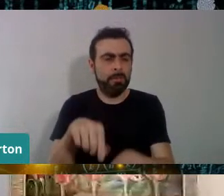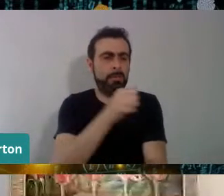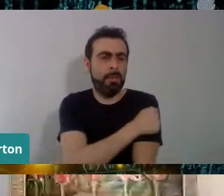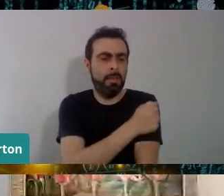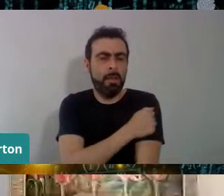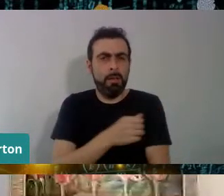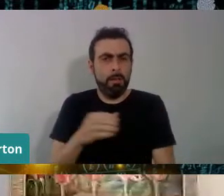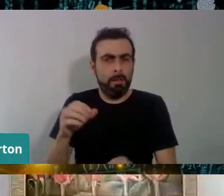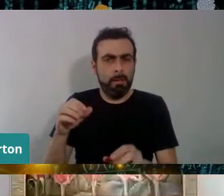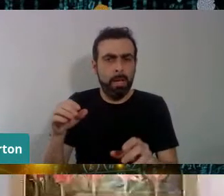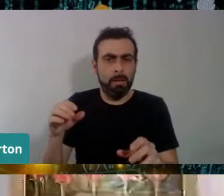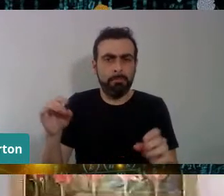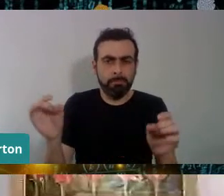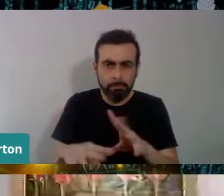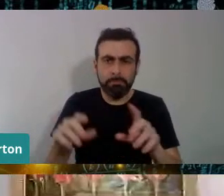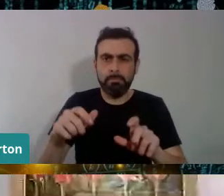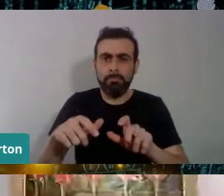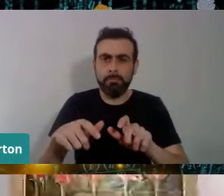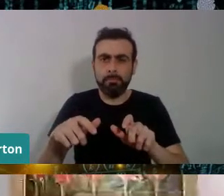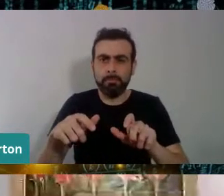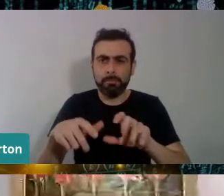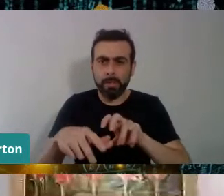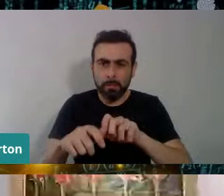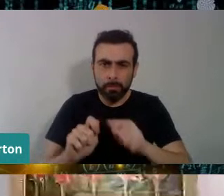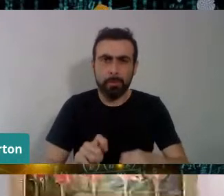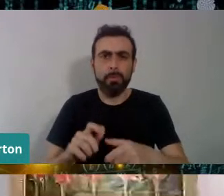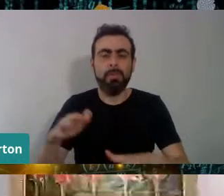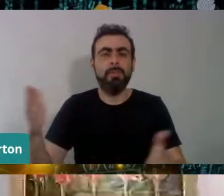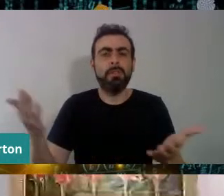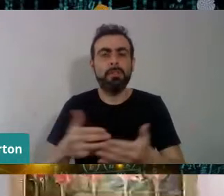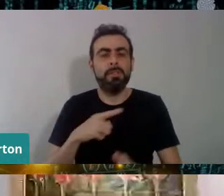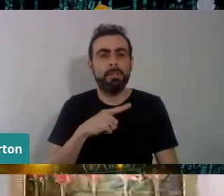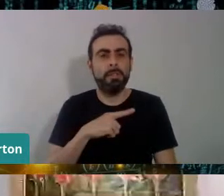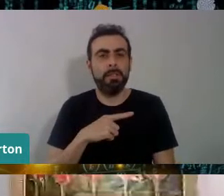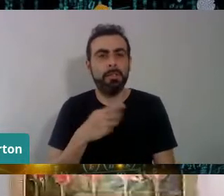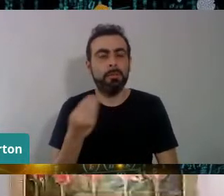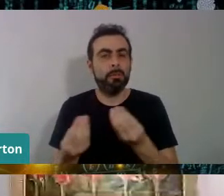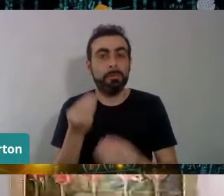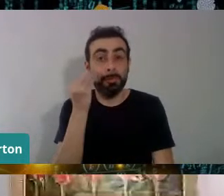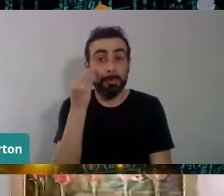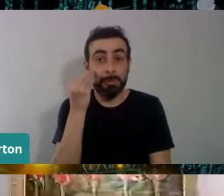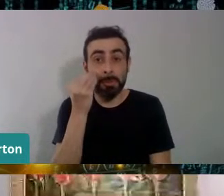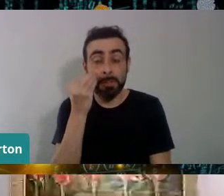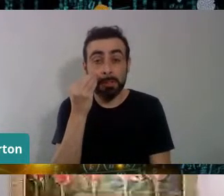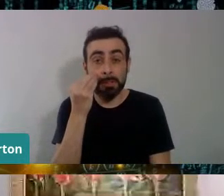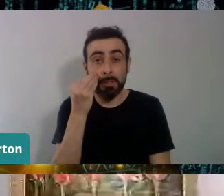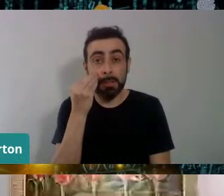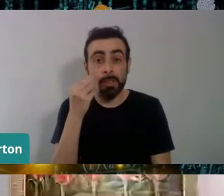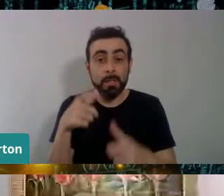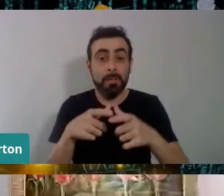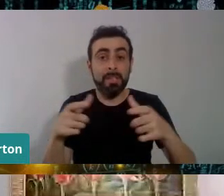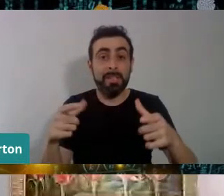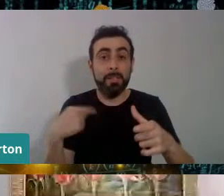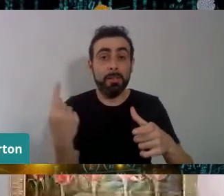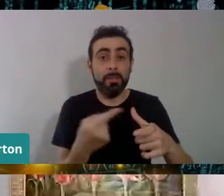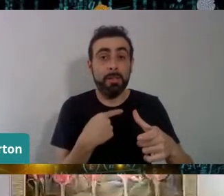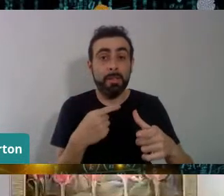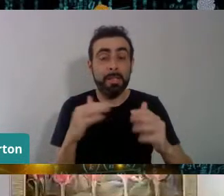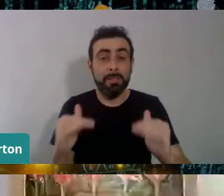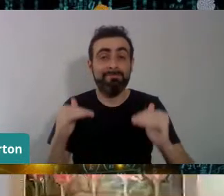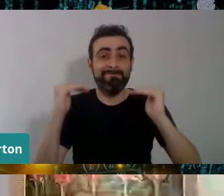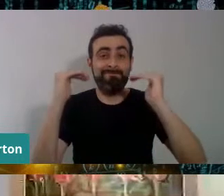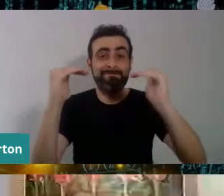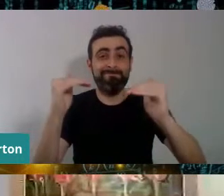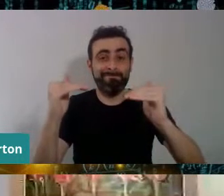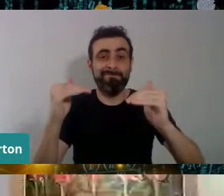né, pela oportunidade que eles nos deram, né, de também crescermos junto com eles, né, nos